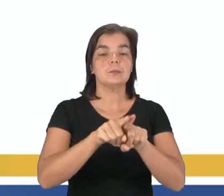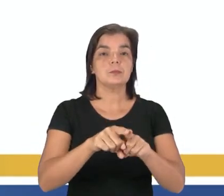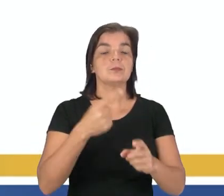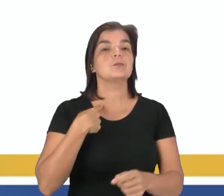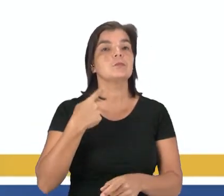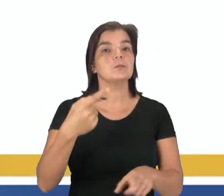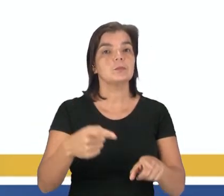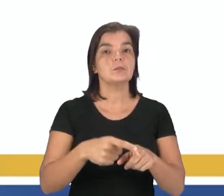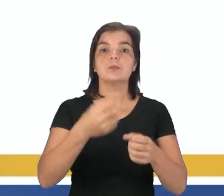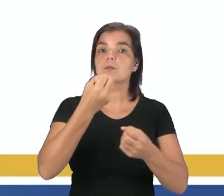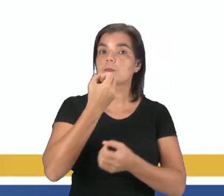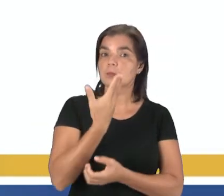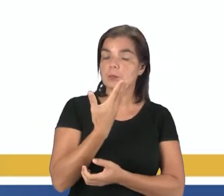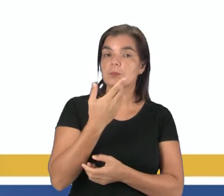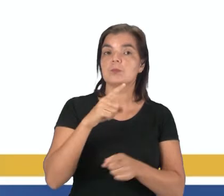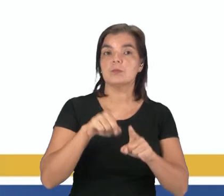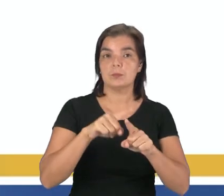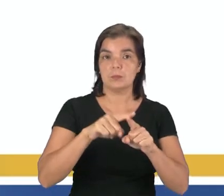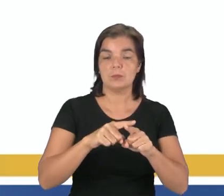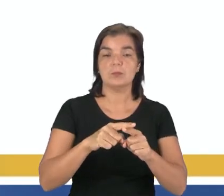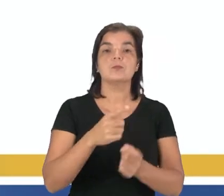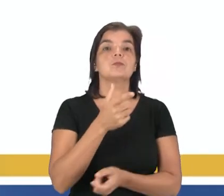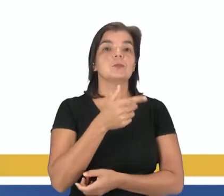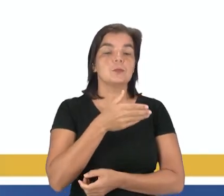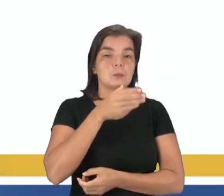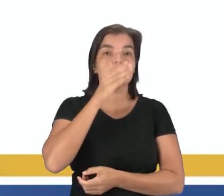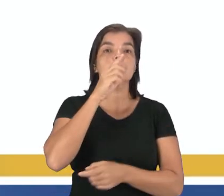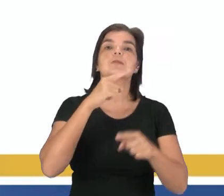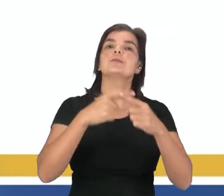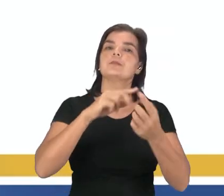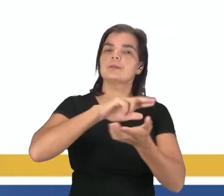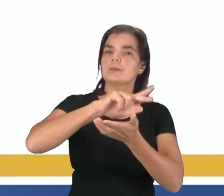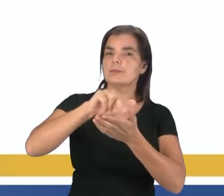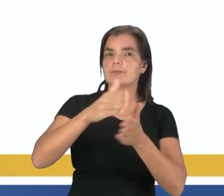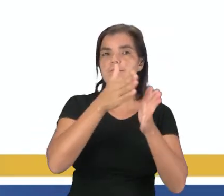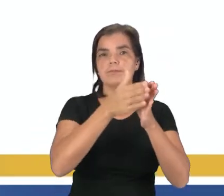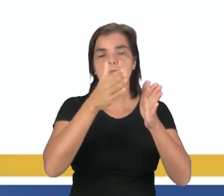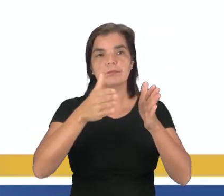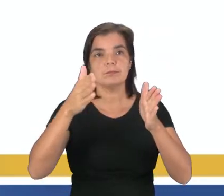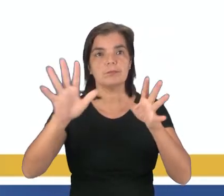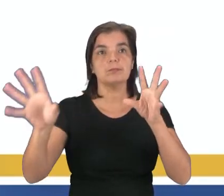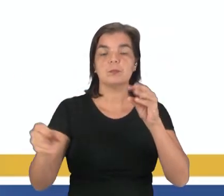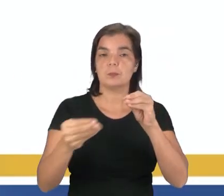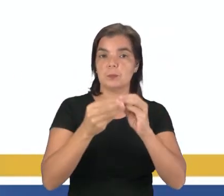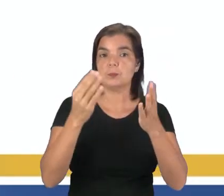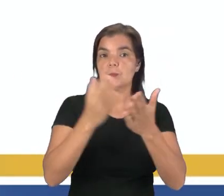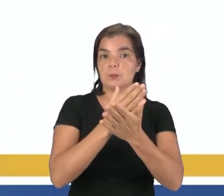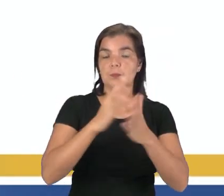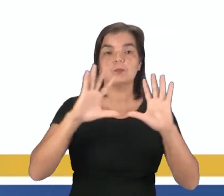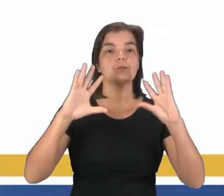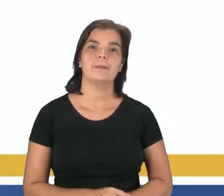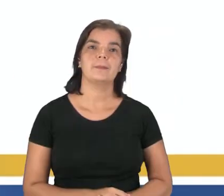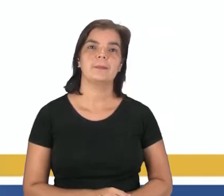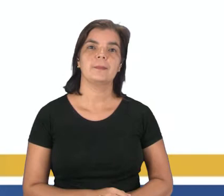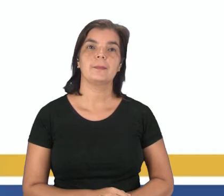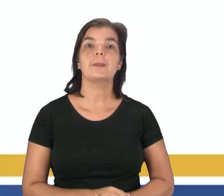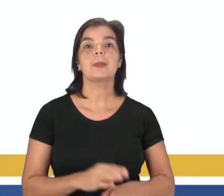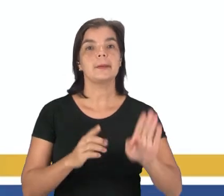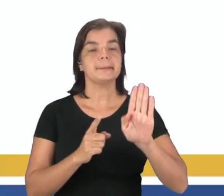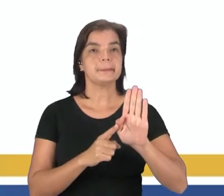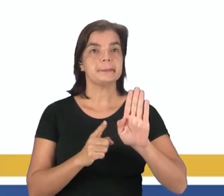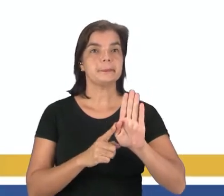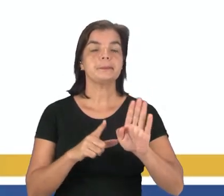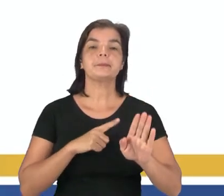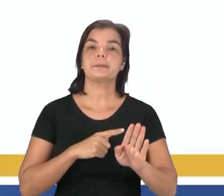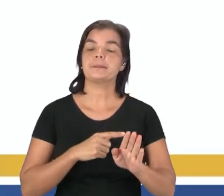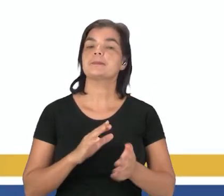né, em condições adequadas e viáveis de consumo, ela precisa passar por várias etapas, incluindo a adição de algumas substâncias. Na letra B, nós